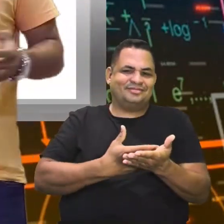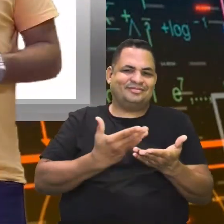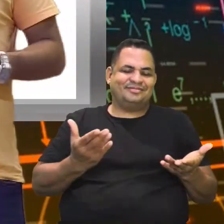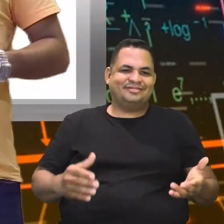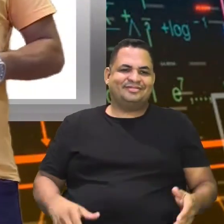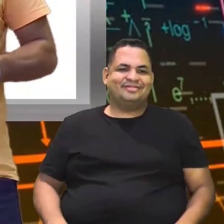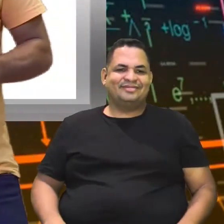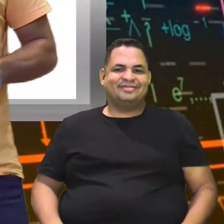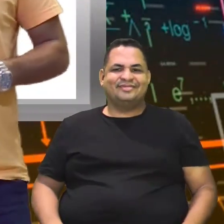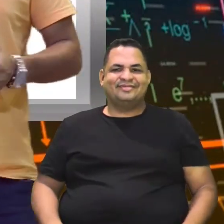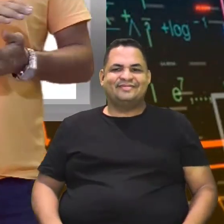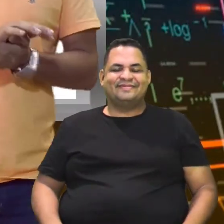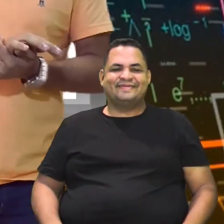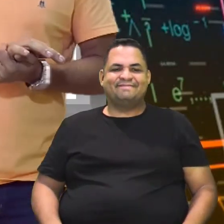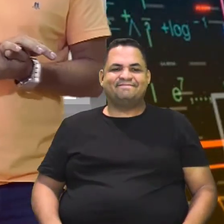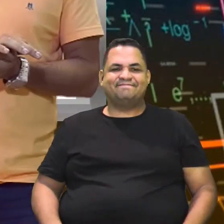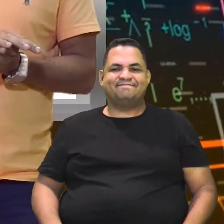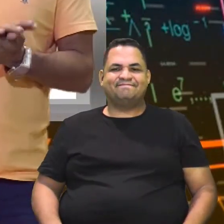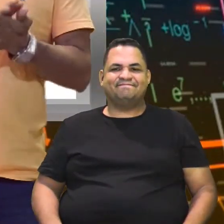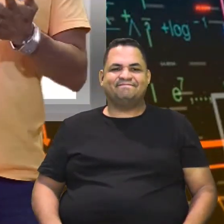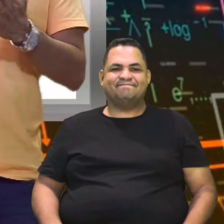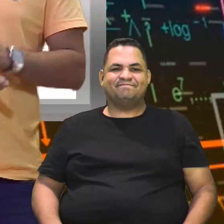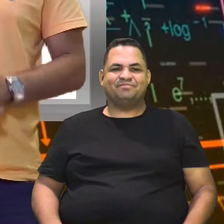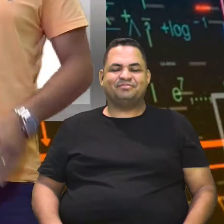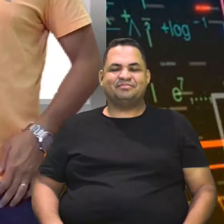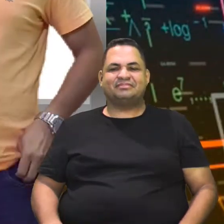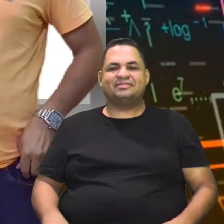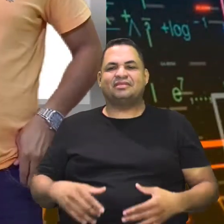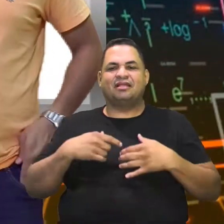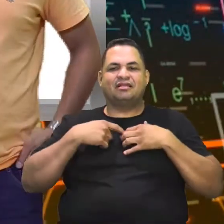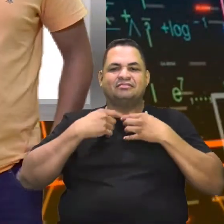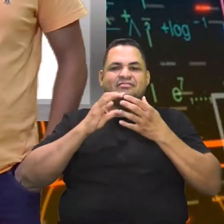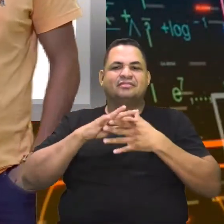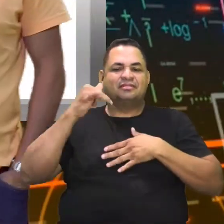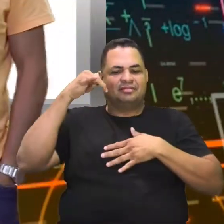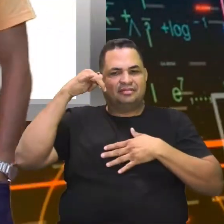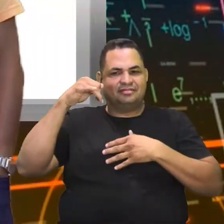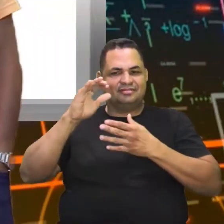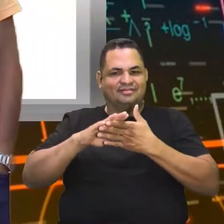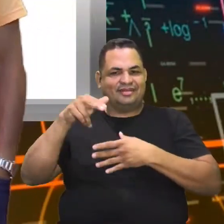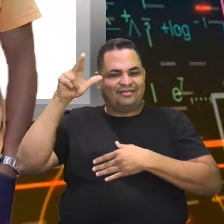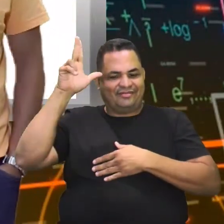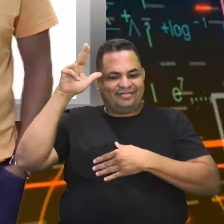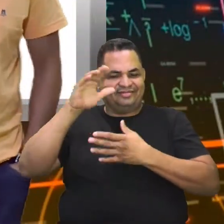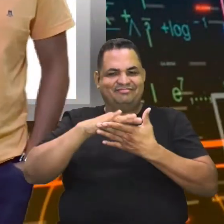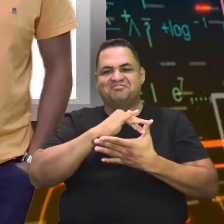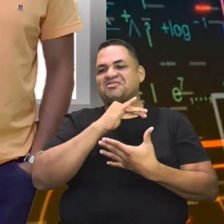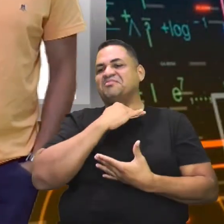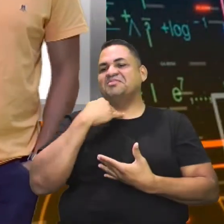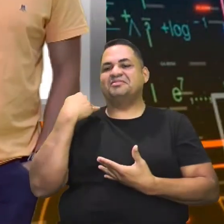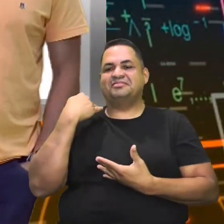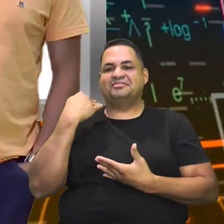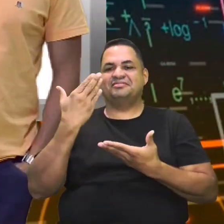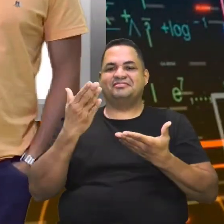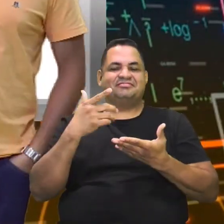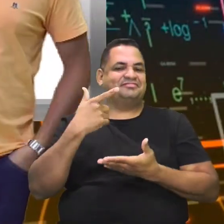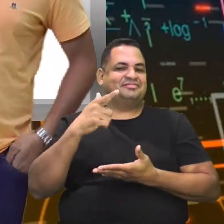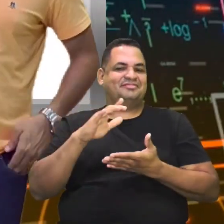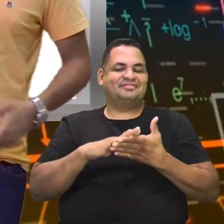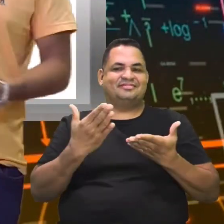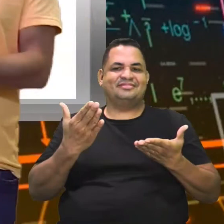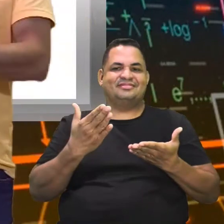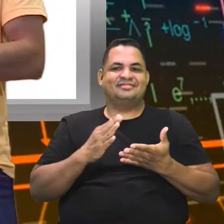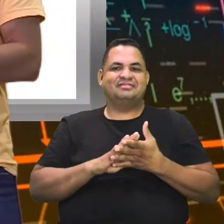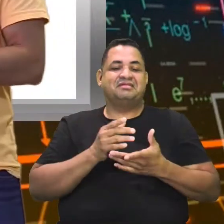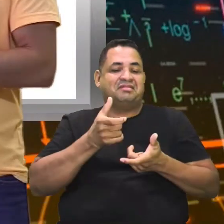o quê. A parte de folclore também, né? Tá perdendo sem cabeça. tudo isso. Estão se perdendo nessas coisas legais da vida, né? Tá